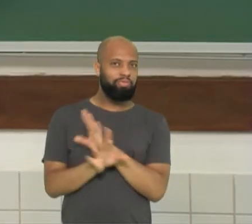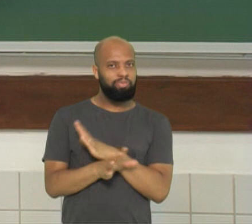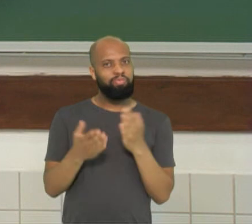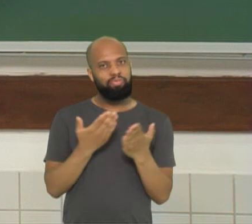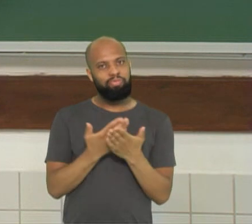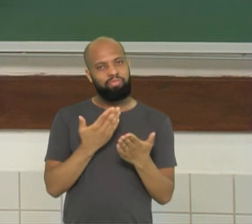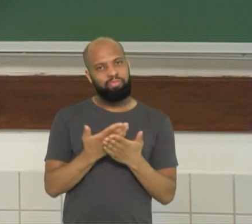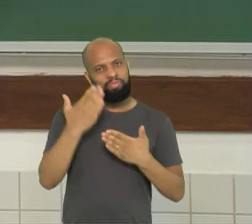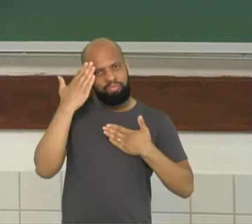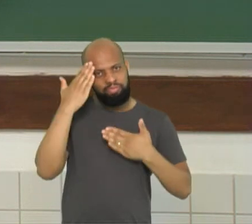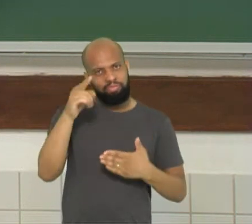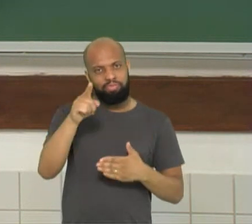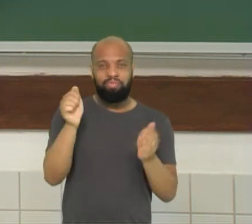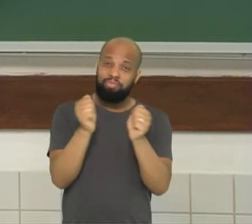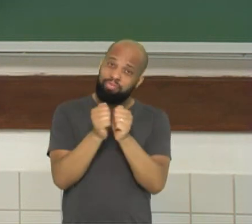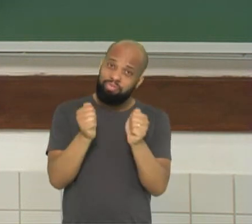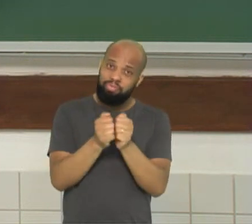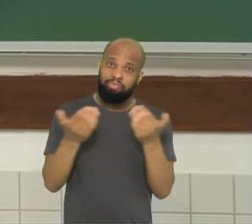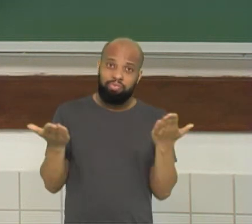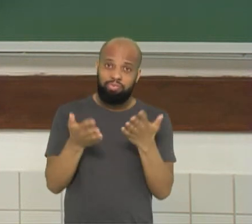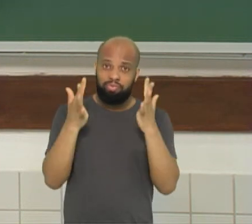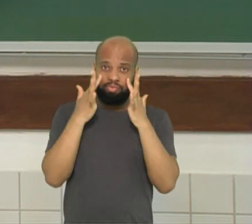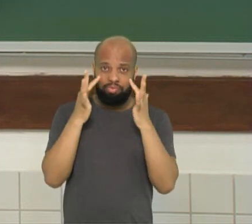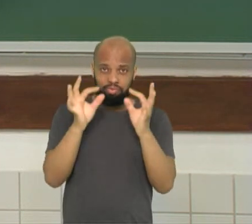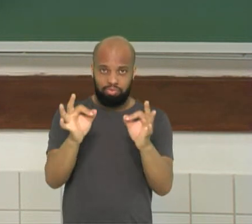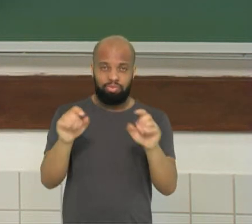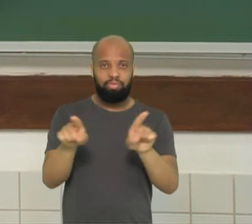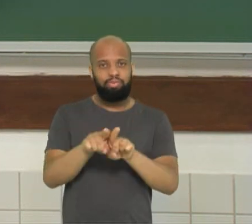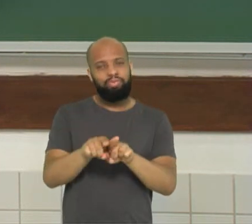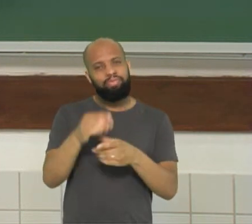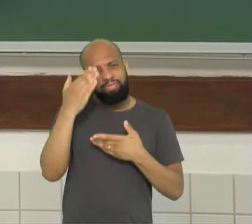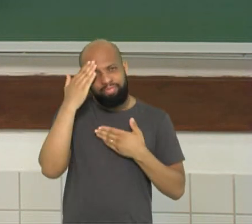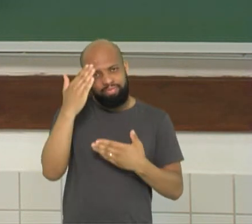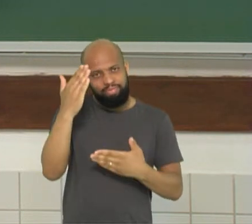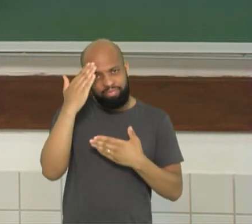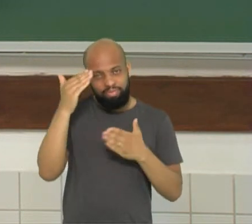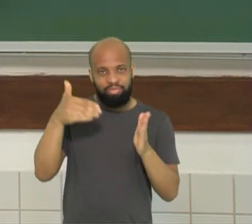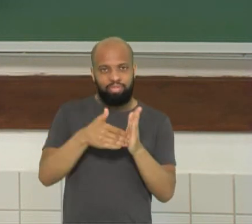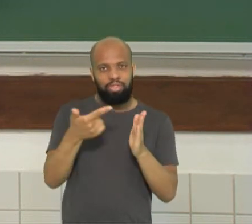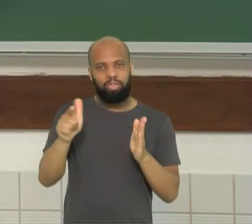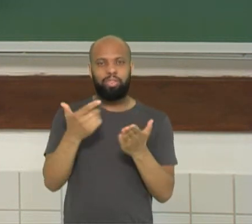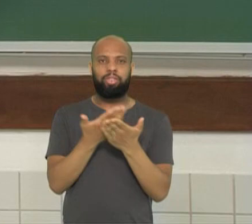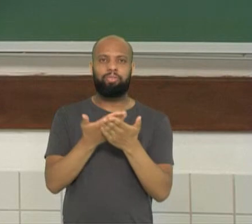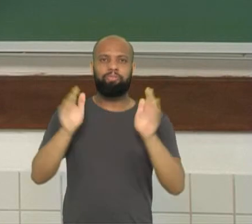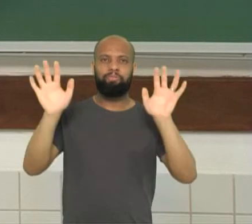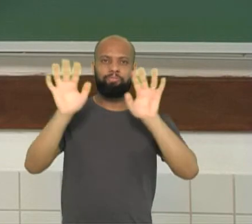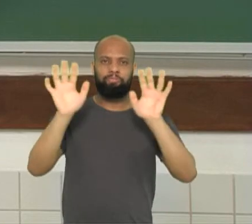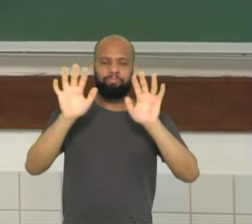pessoal. Agradeço muitíssimo por sua atenção. Muitas graças e hasta luego.